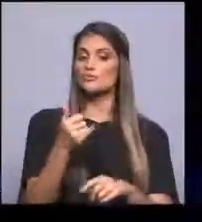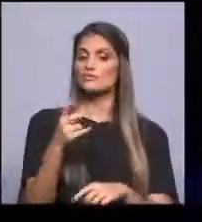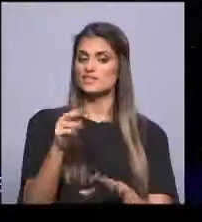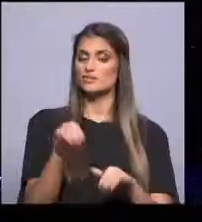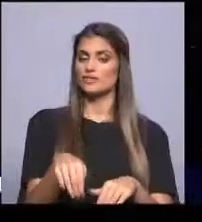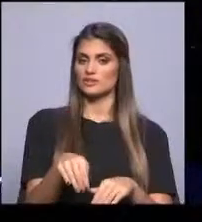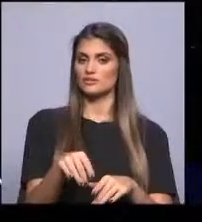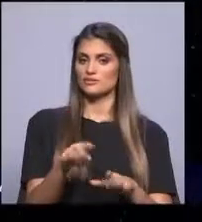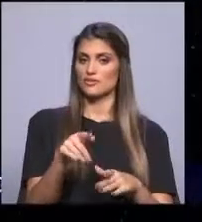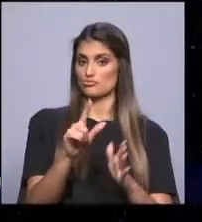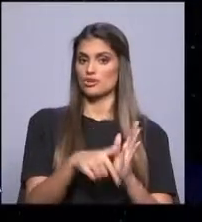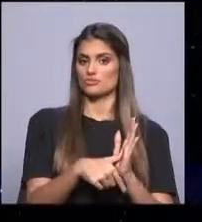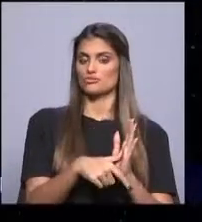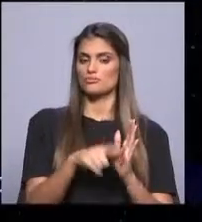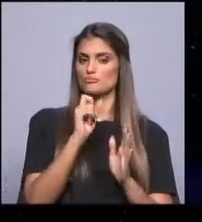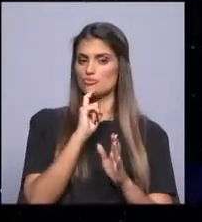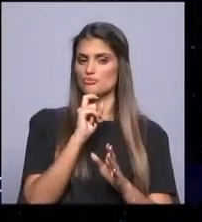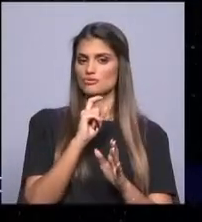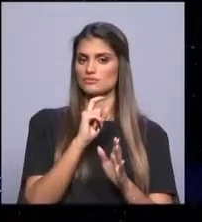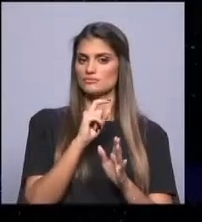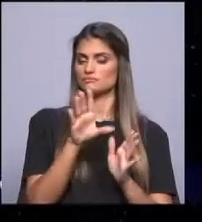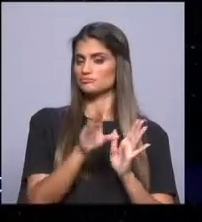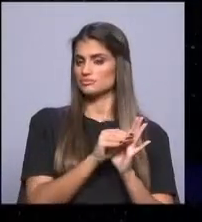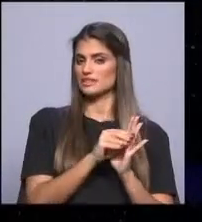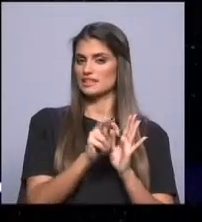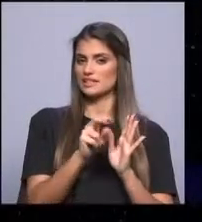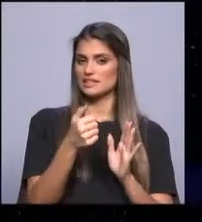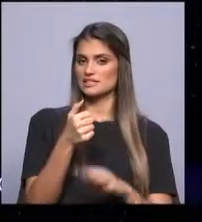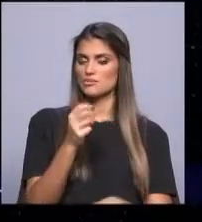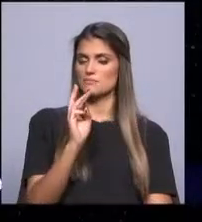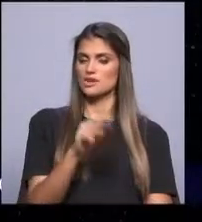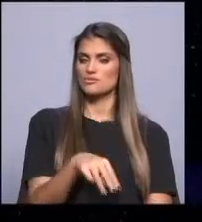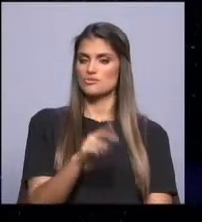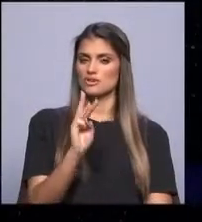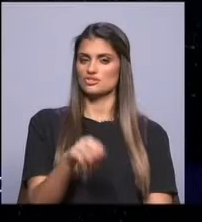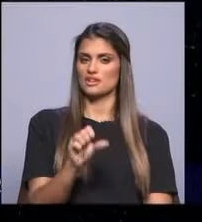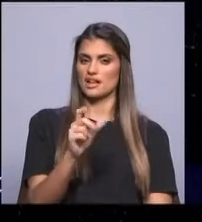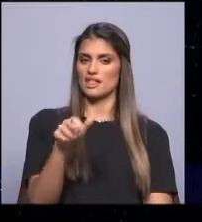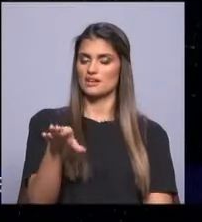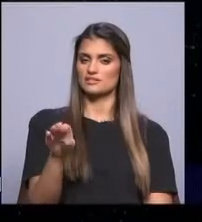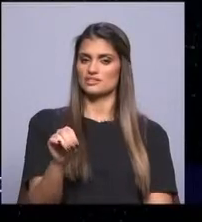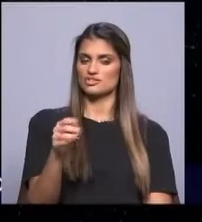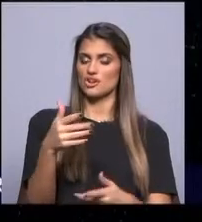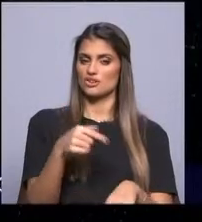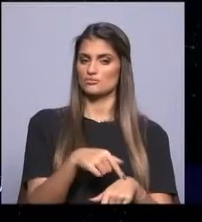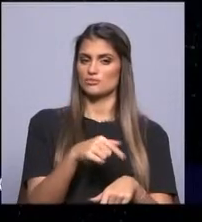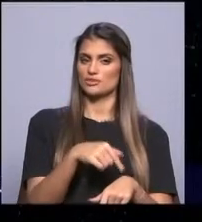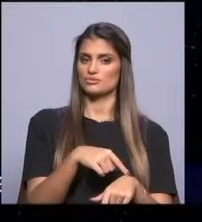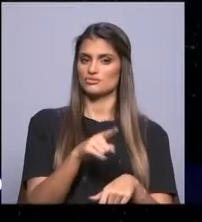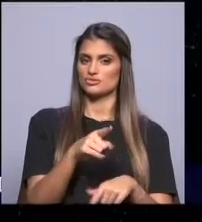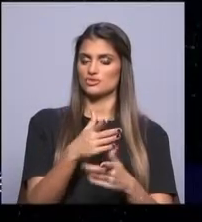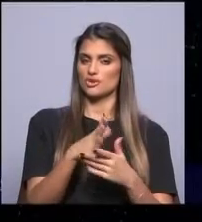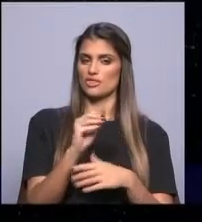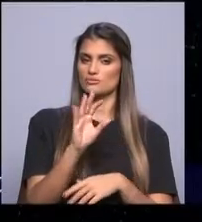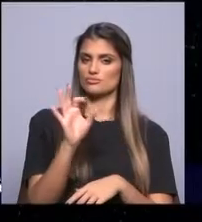este projeto, ele possa ter catalogado cerca de 35 milhões de galáxias. Ou seja, neste momento, este instrumento está apenas a